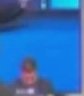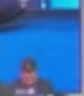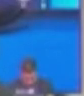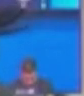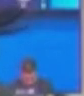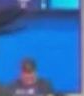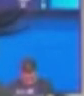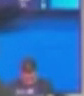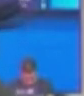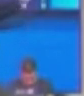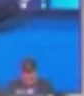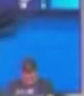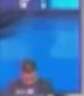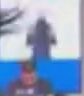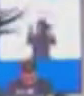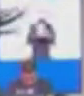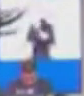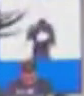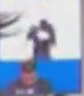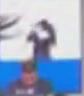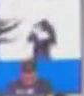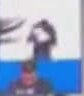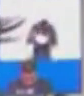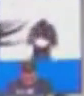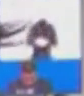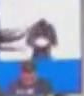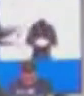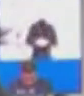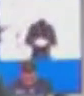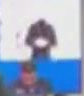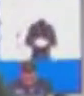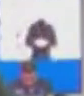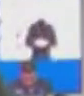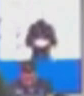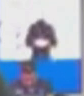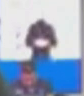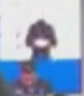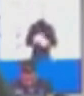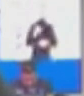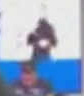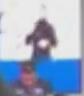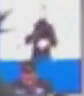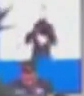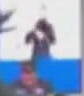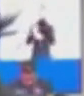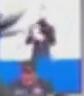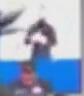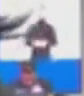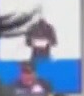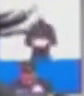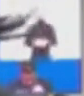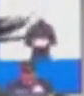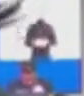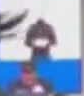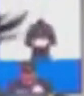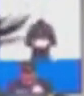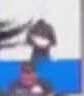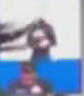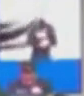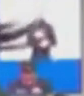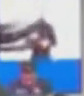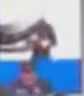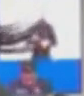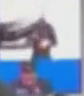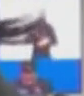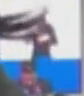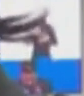finalizar este projeto de LDO, que tem prazo, Israel, precisa ser colocado em pauta, precisa ser discutida e aprovada antes da